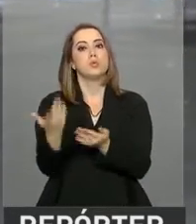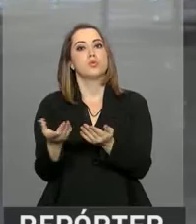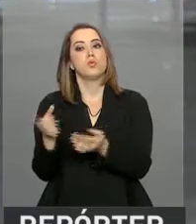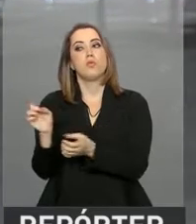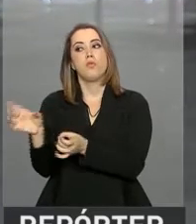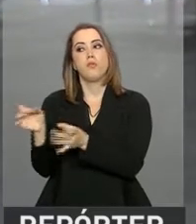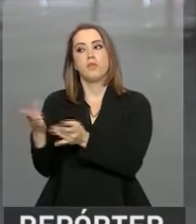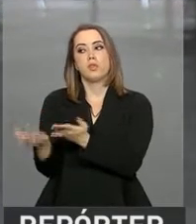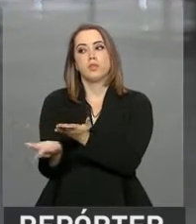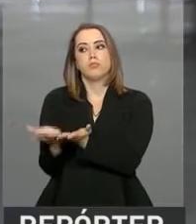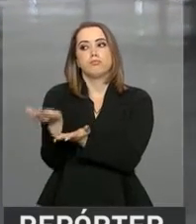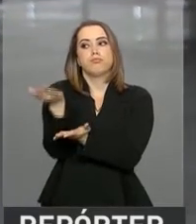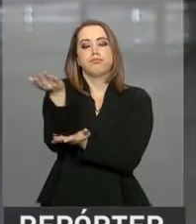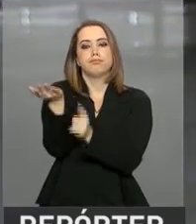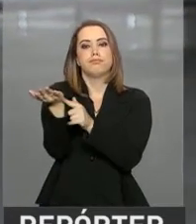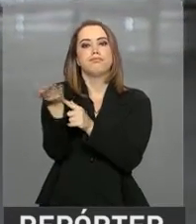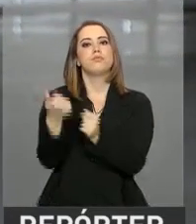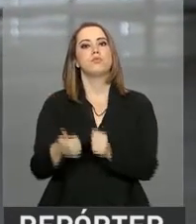comercial e superou